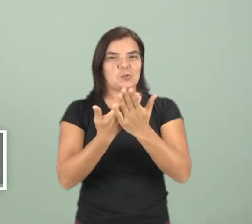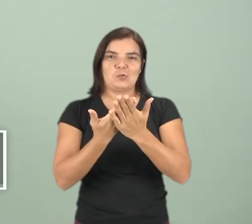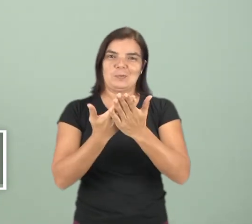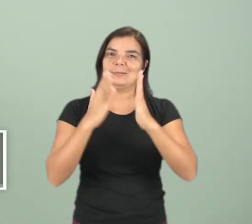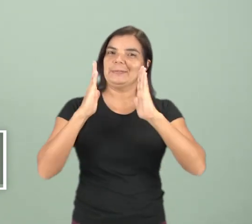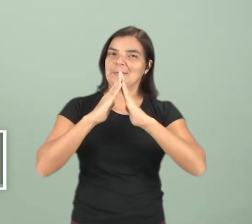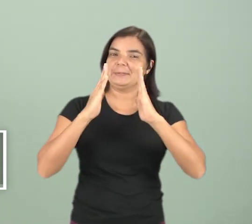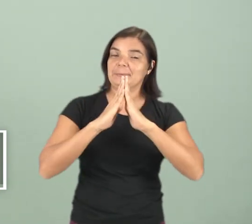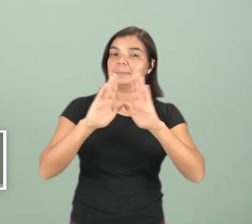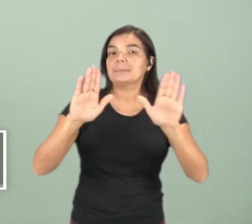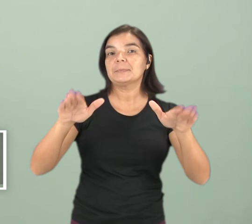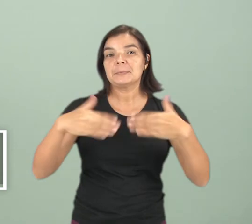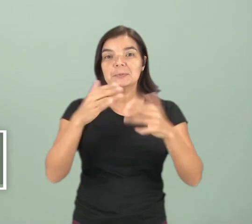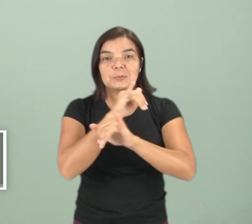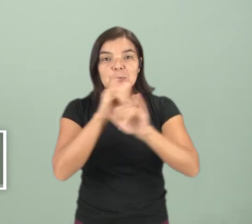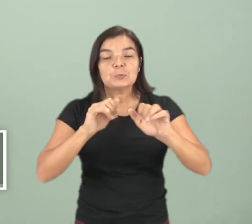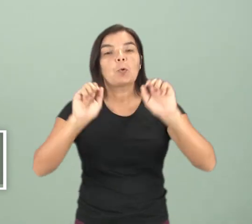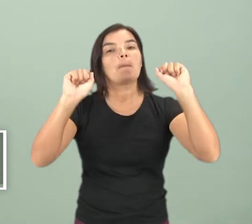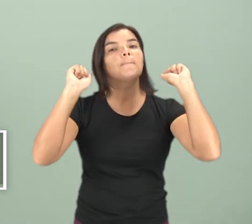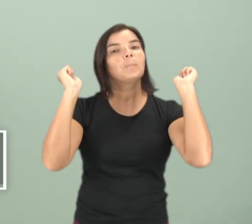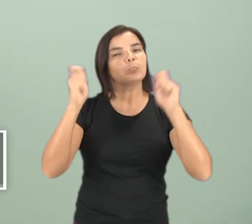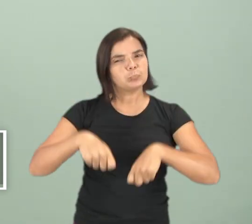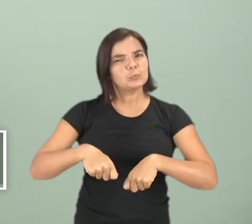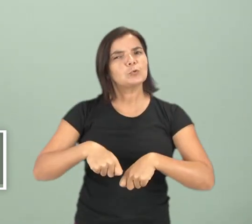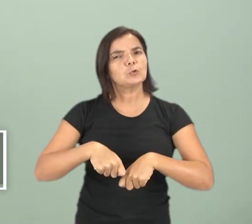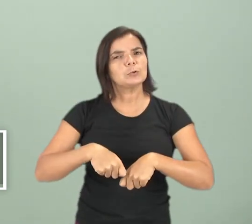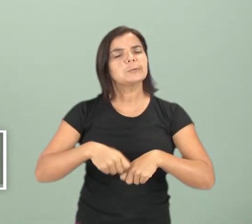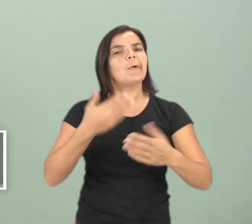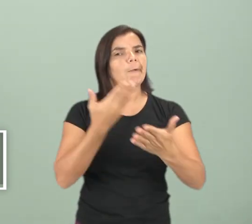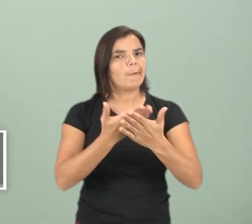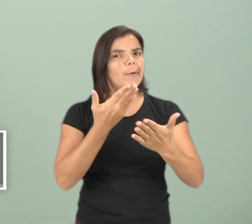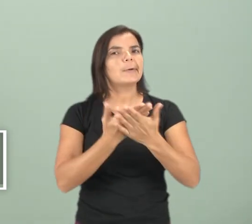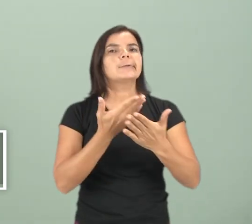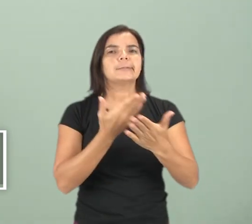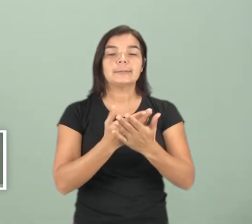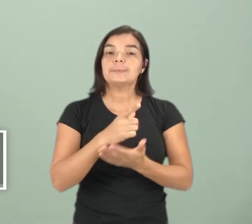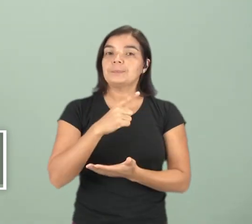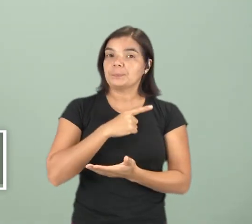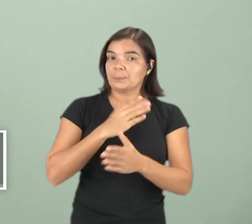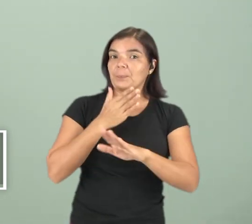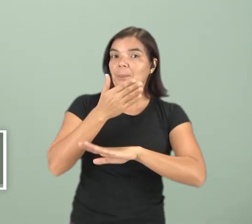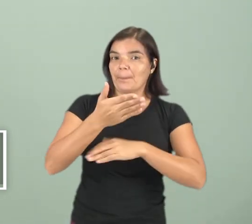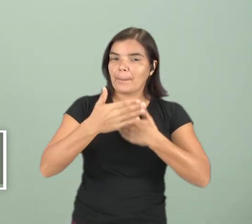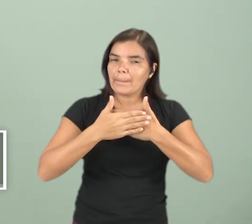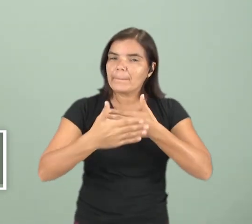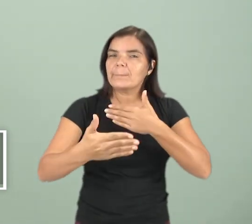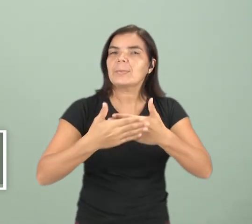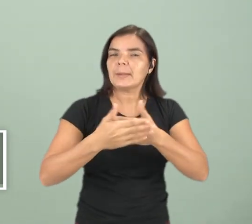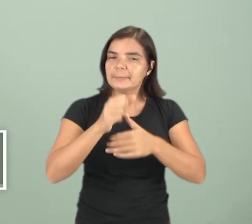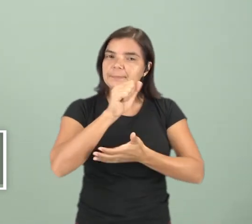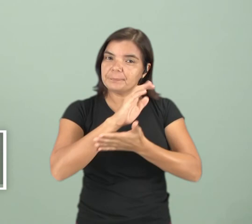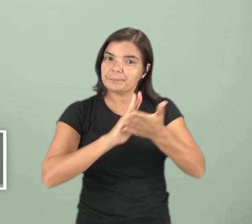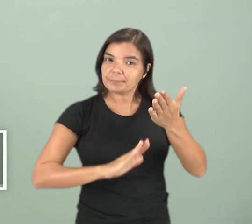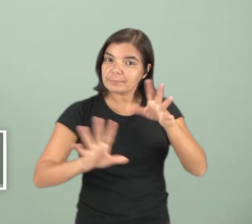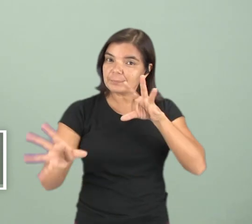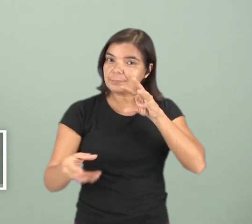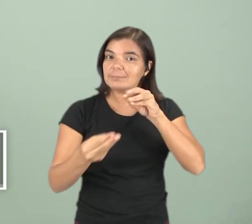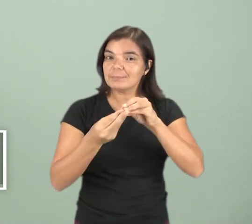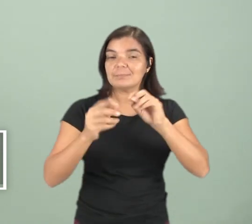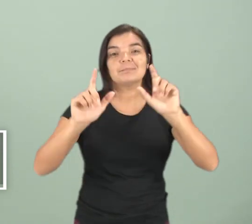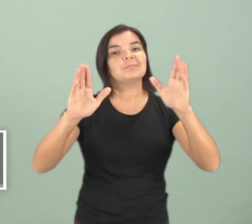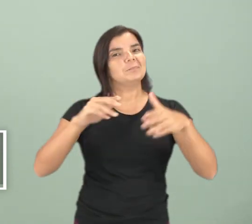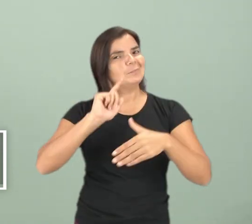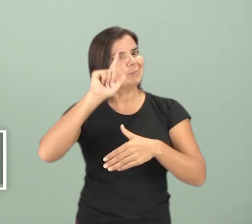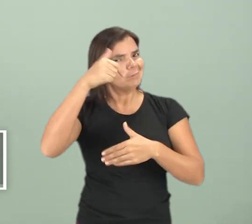Casa. Para maiores informações, você, professor, que quer usar essa aula, quer ter acesso à sequência, aos exercícios complementares